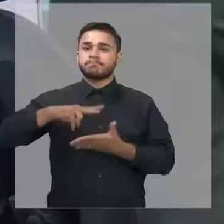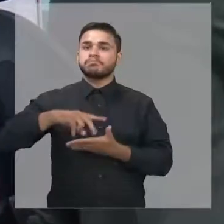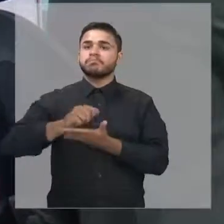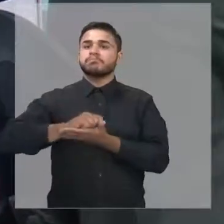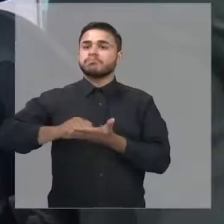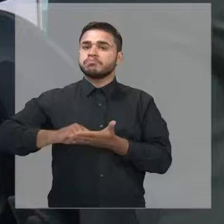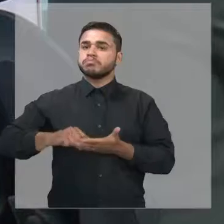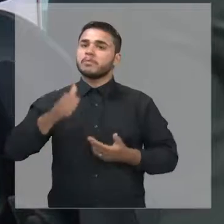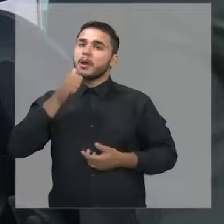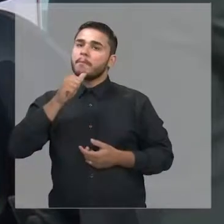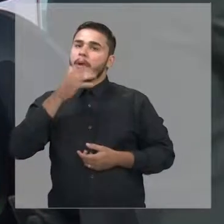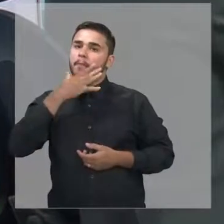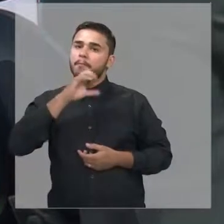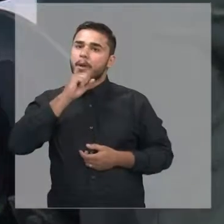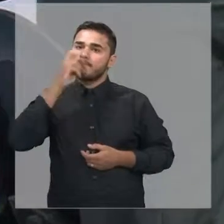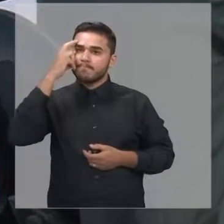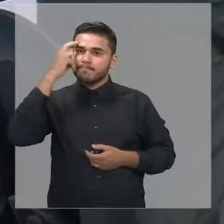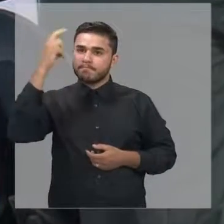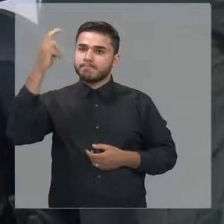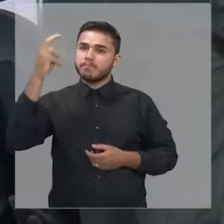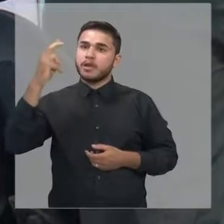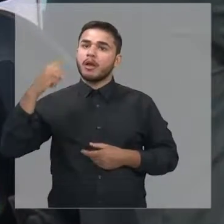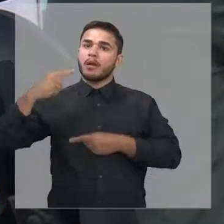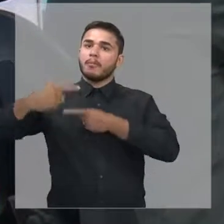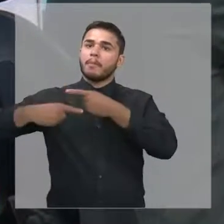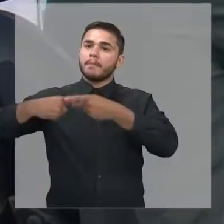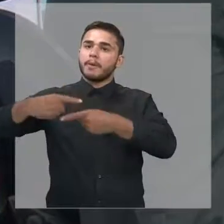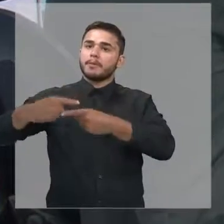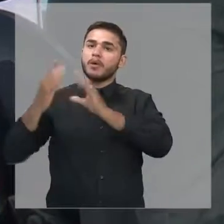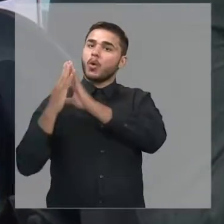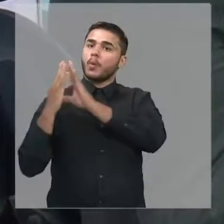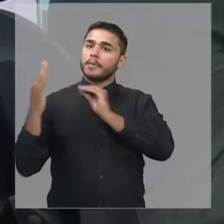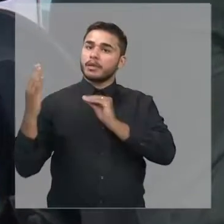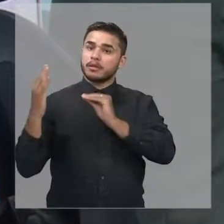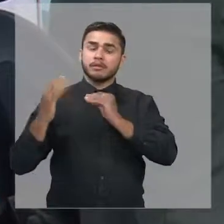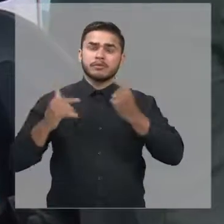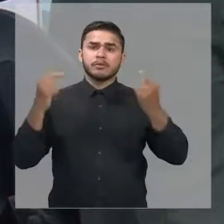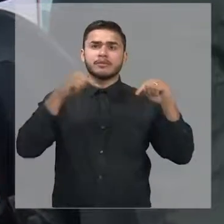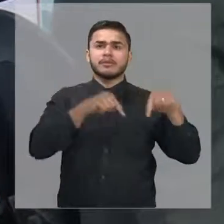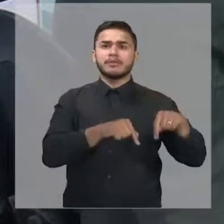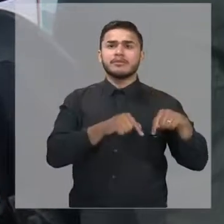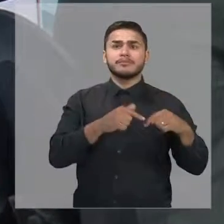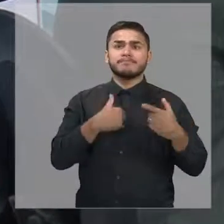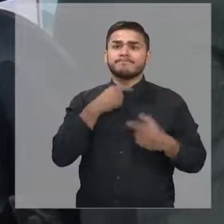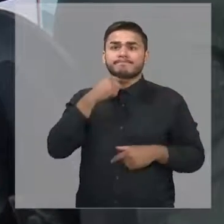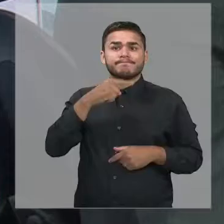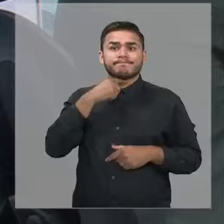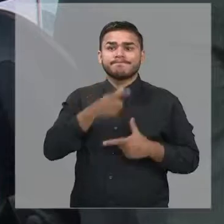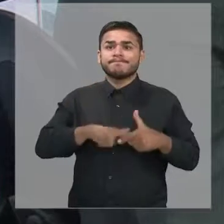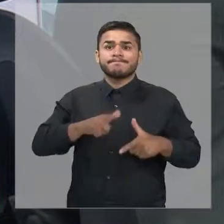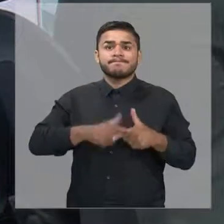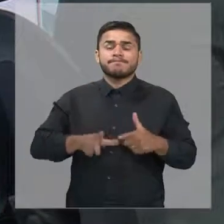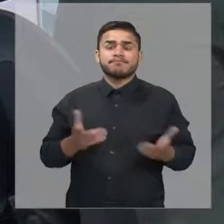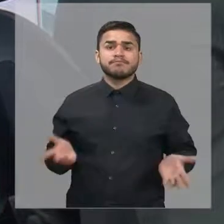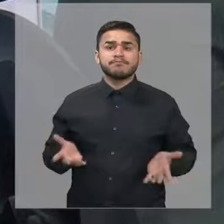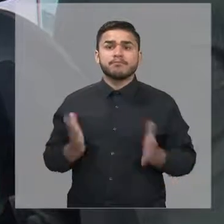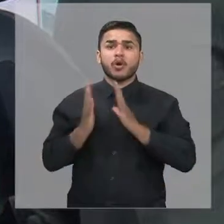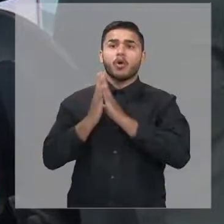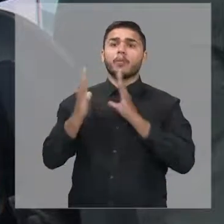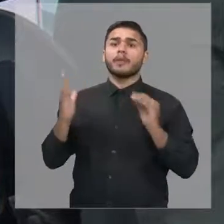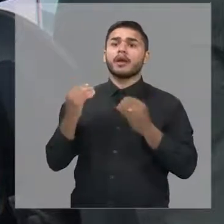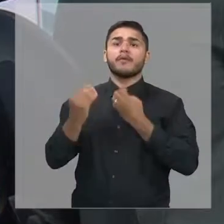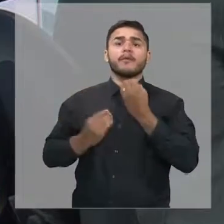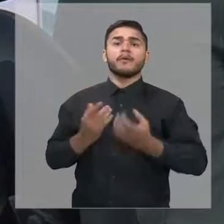resolver essa questão, quer dizer, você não tem essa base de igualdade para essa disputa que está colocada aqui pelo professor. Começa aí a